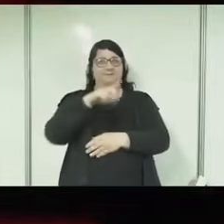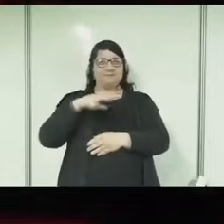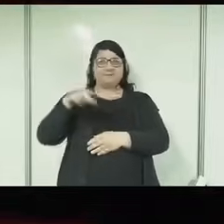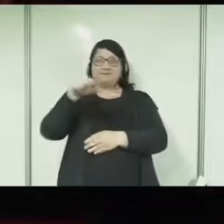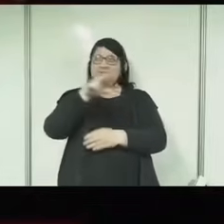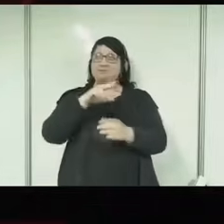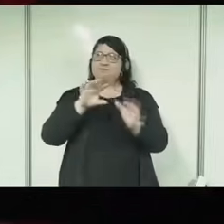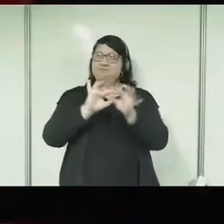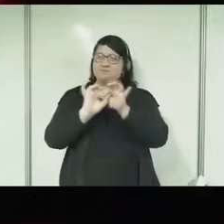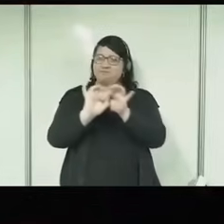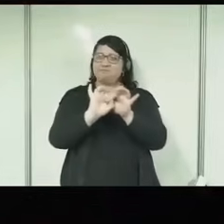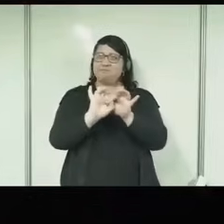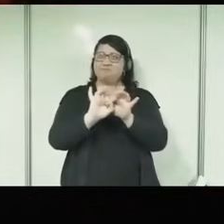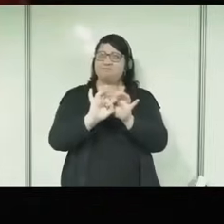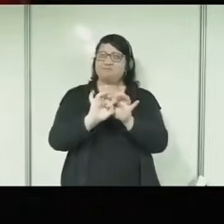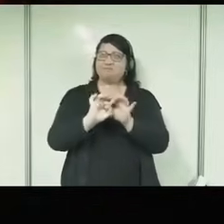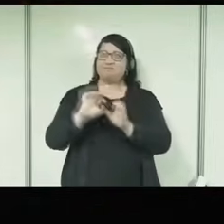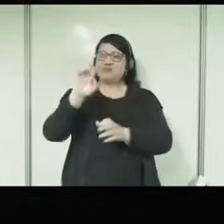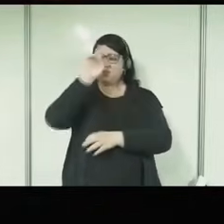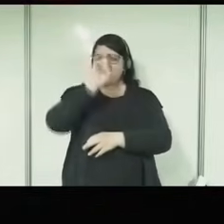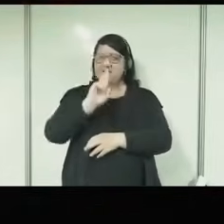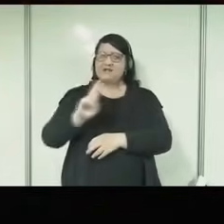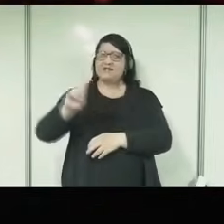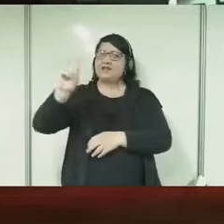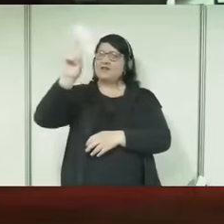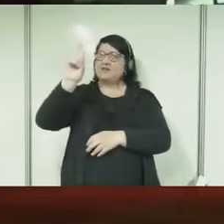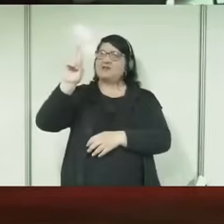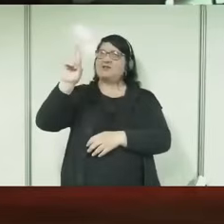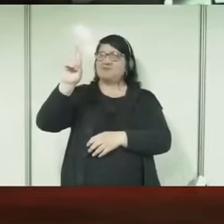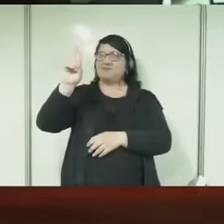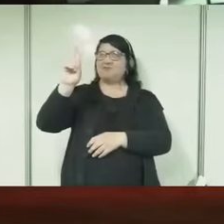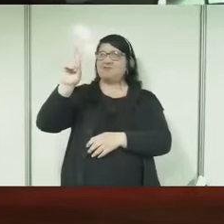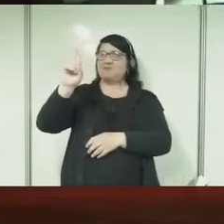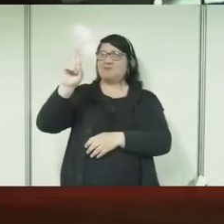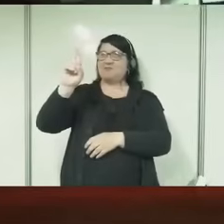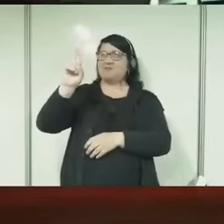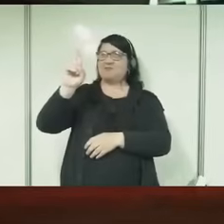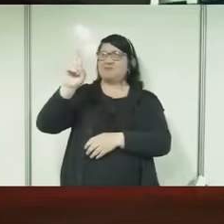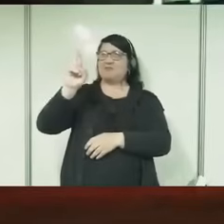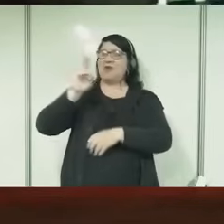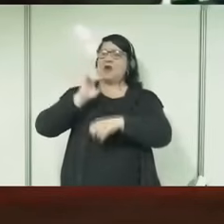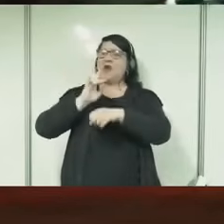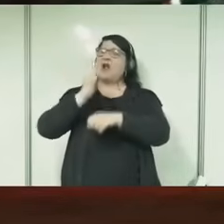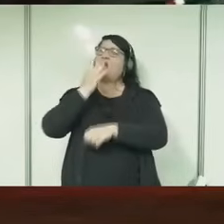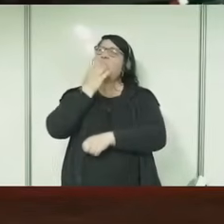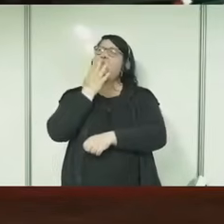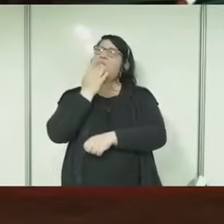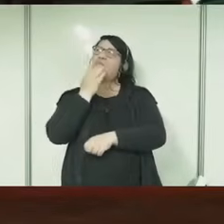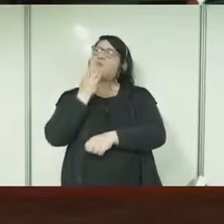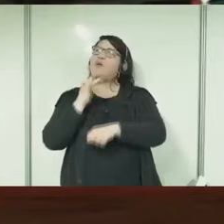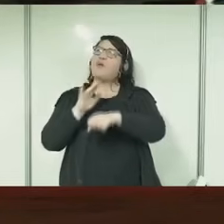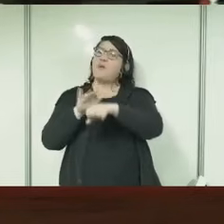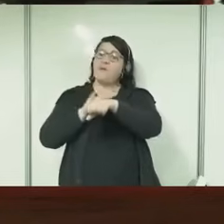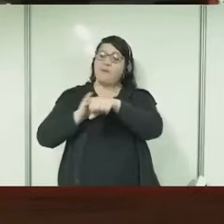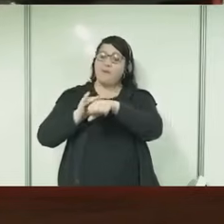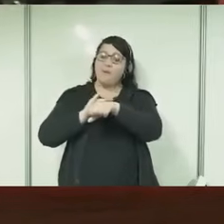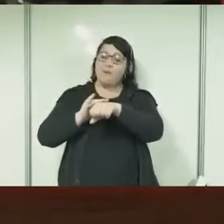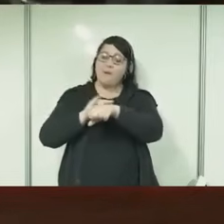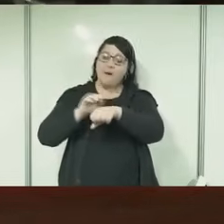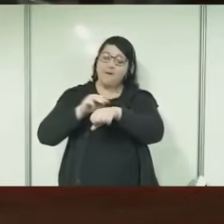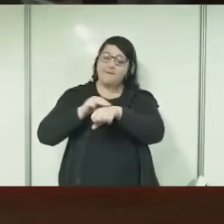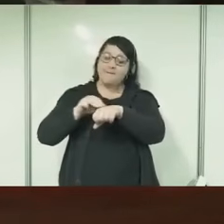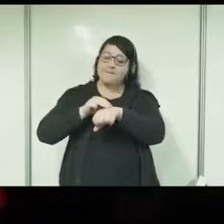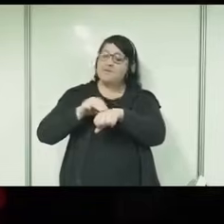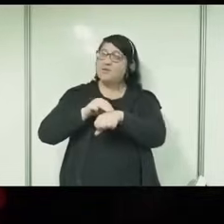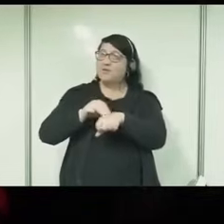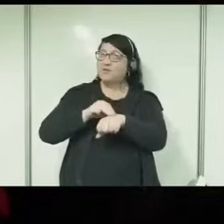És a Senhora morena das cores, as diferenças em Ti encontram